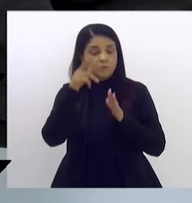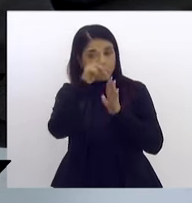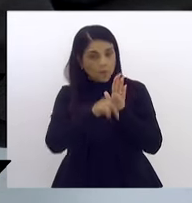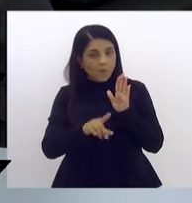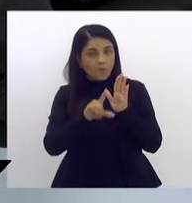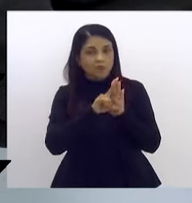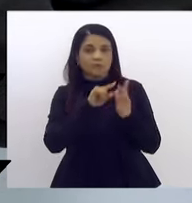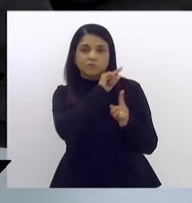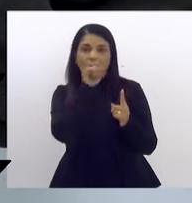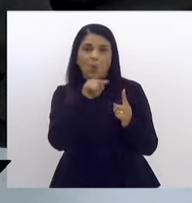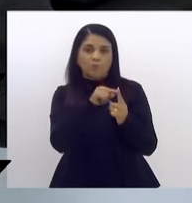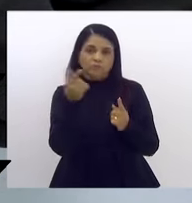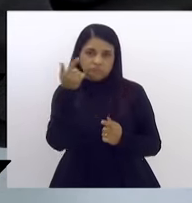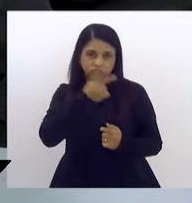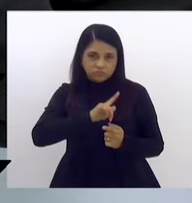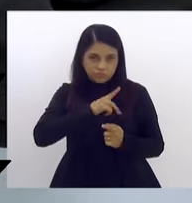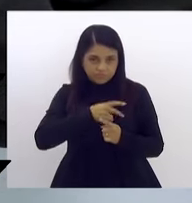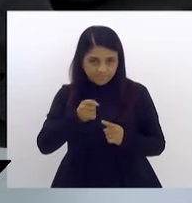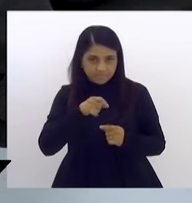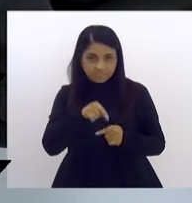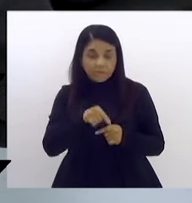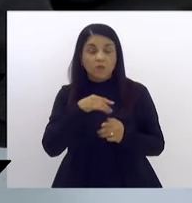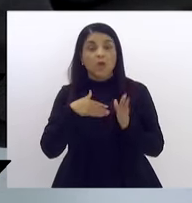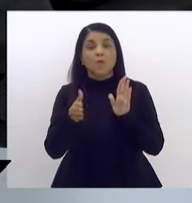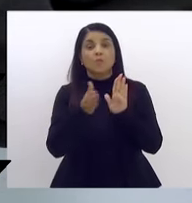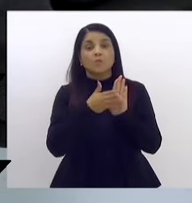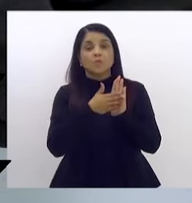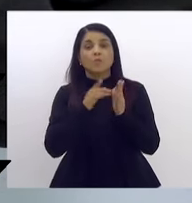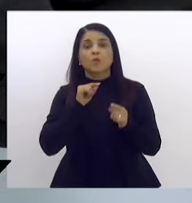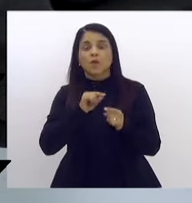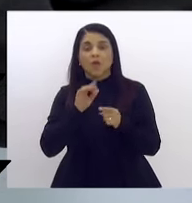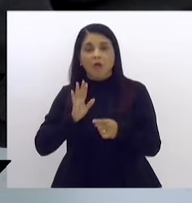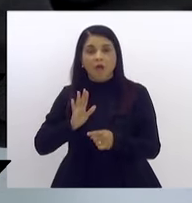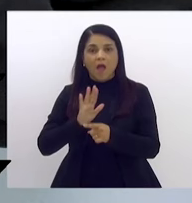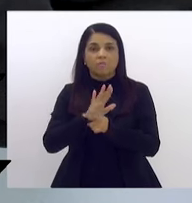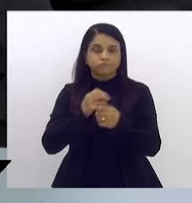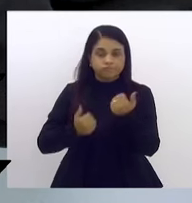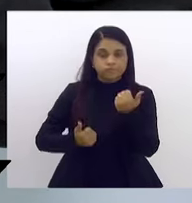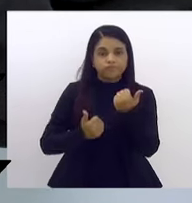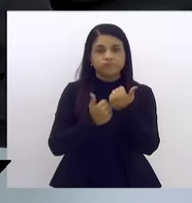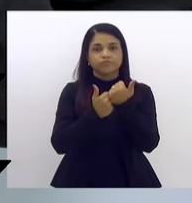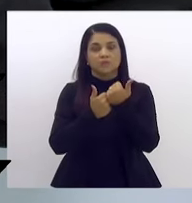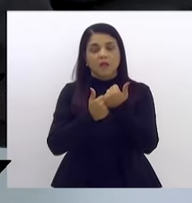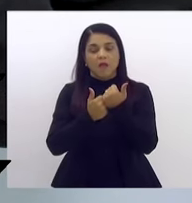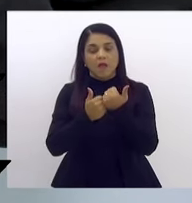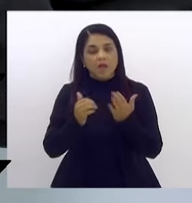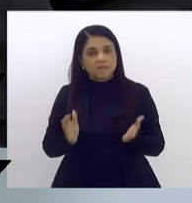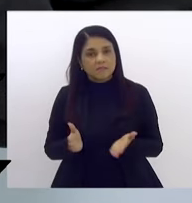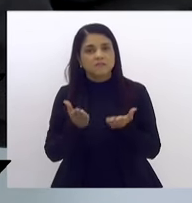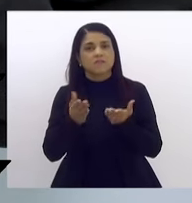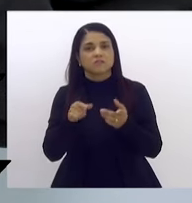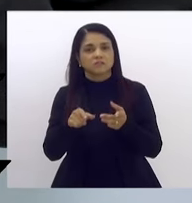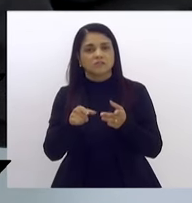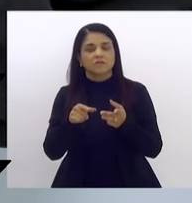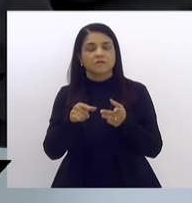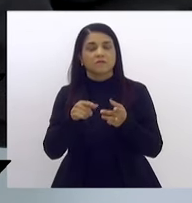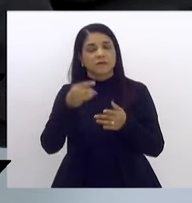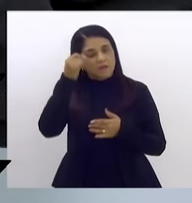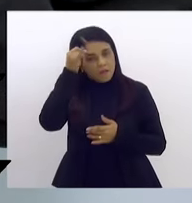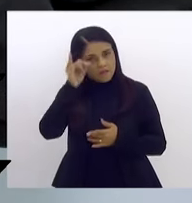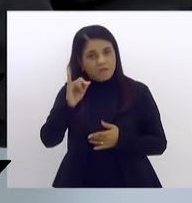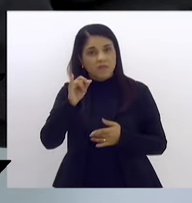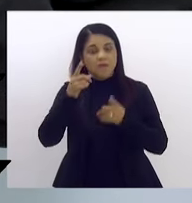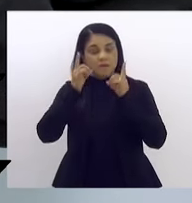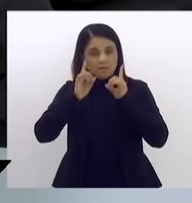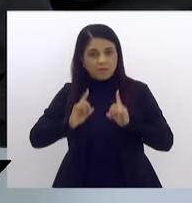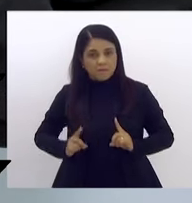objetivo o qual ele se propõe que é contribuir com iniciativas para prevenção da depressão na nossa rede